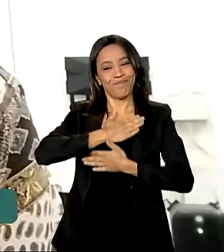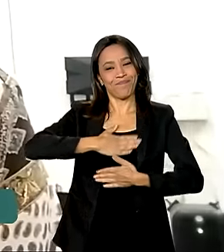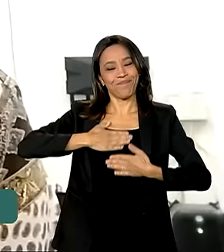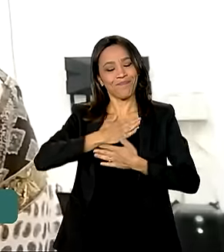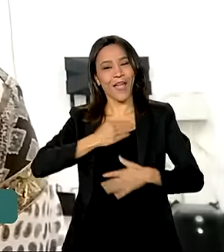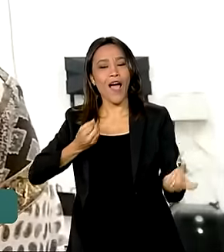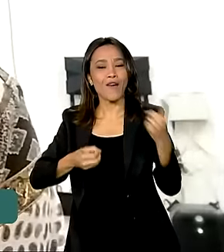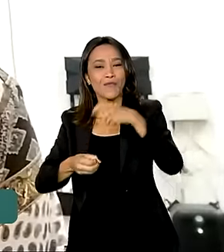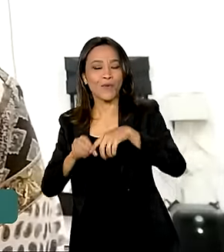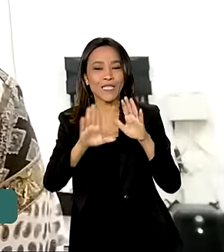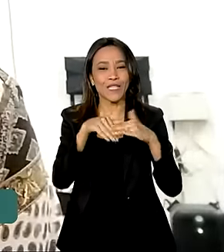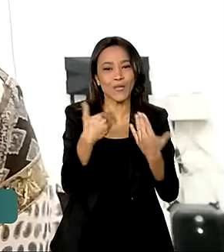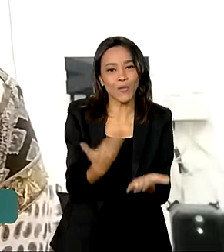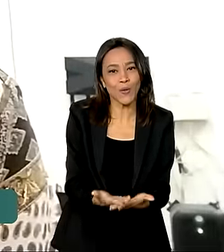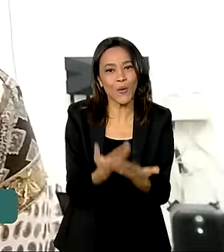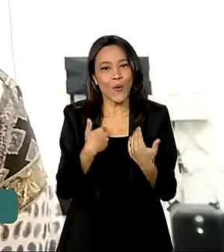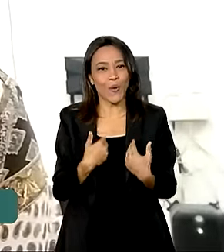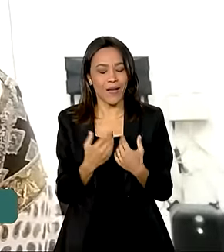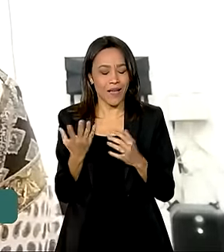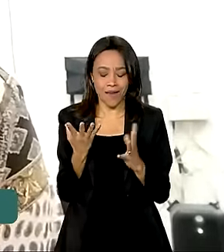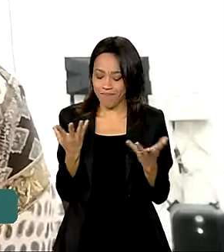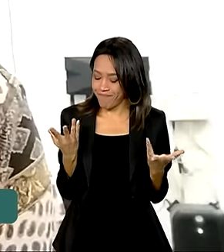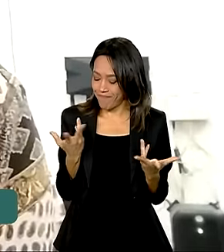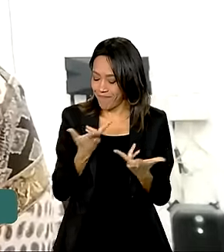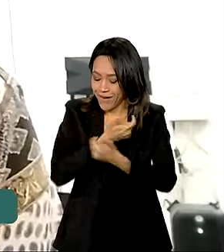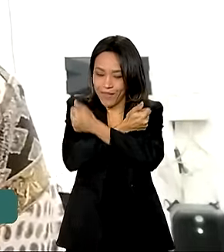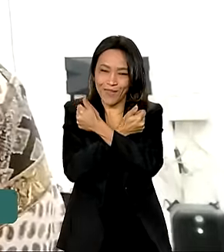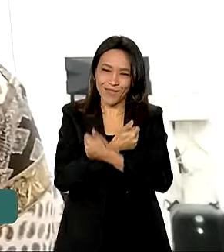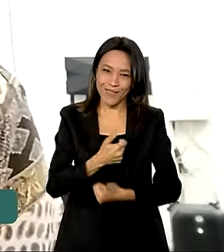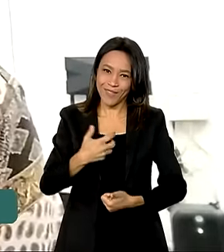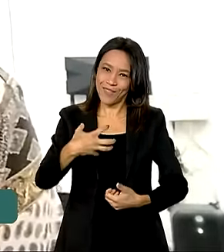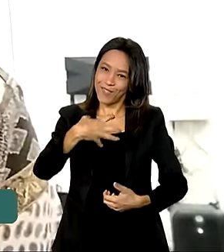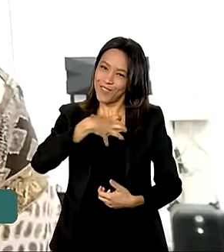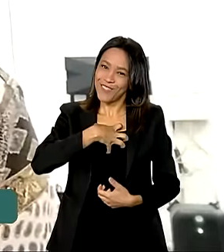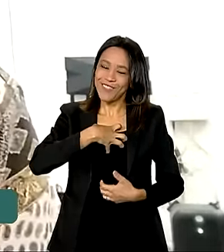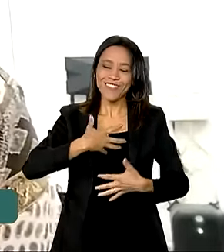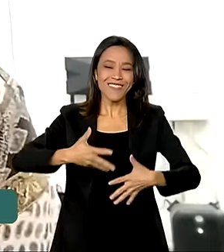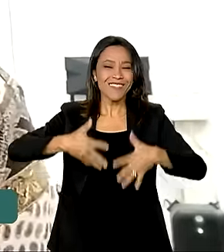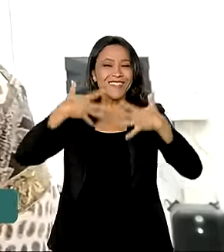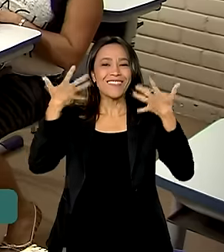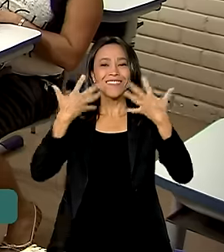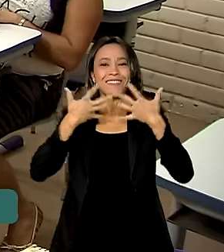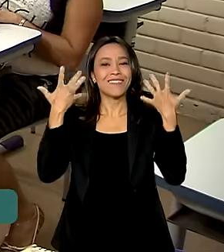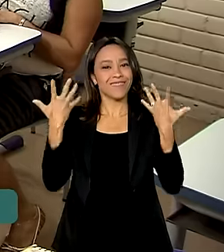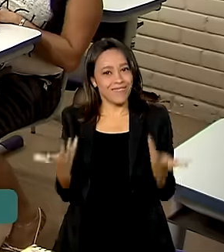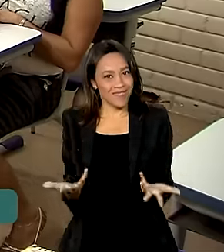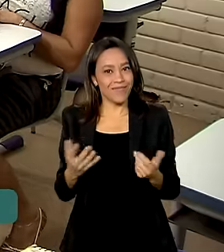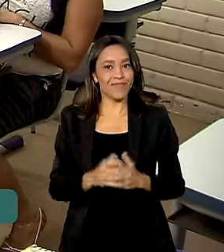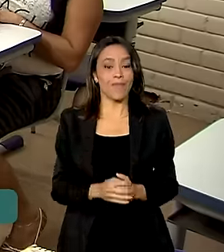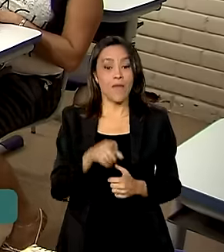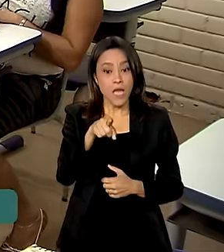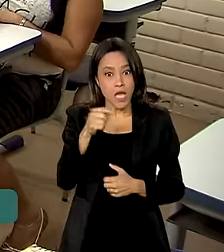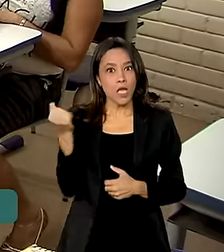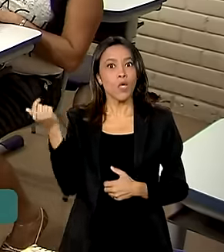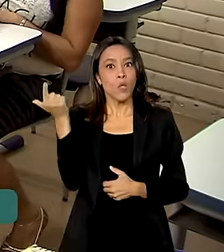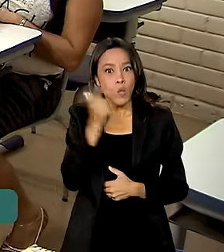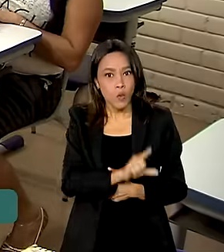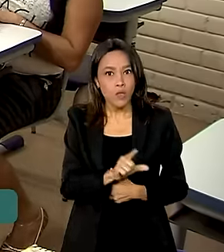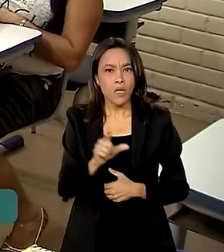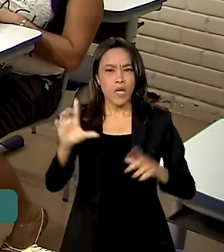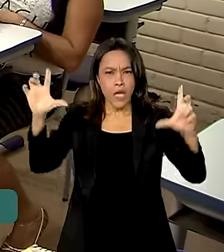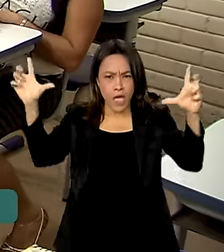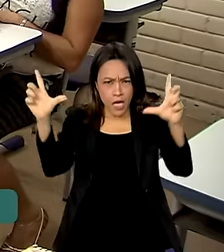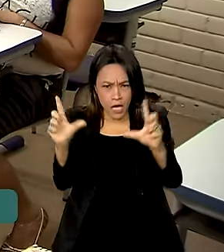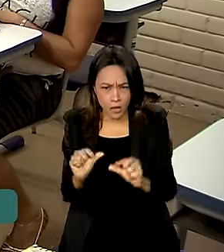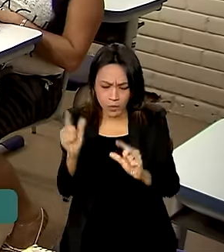volta da escola, a volta às aulas. É uma coisa fantástica. Eu estou muito rabiante, estou muito feliz. A superação do analfabetismo